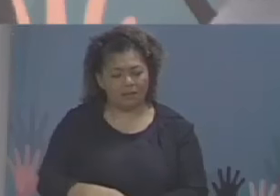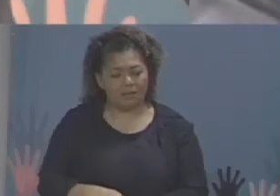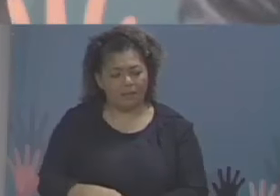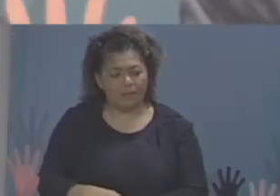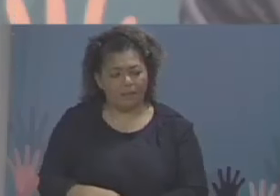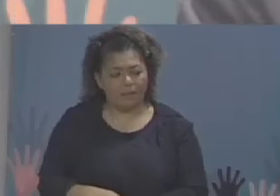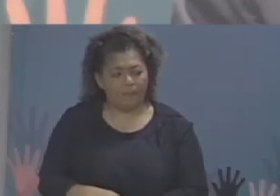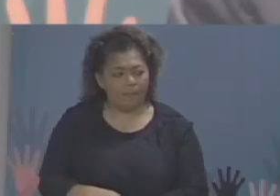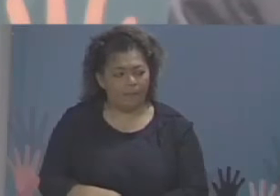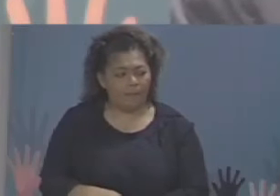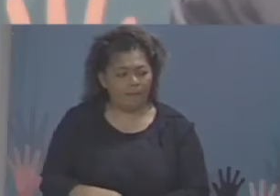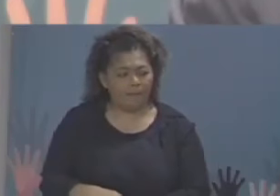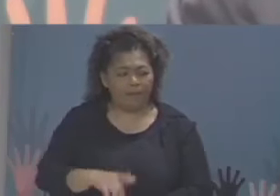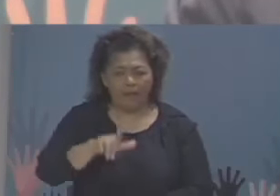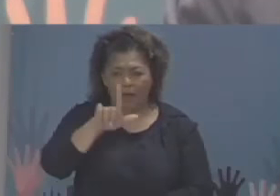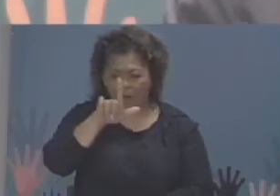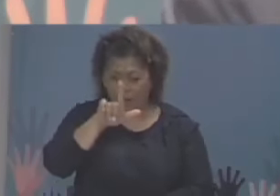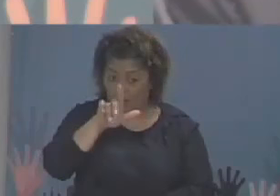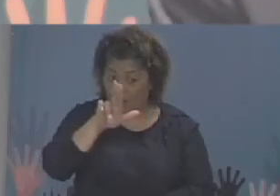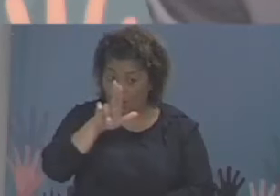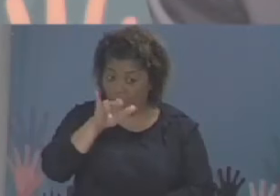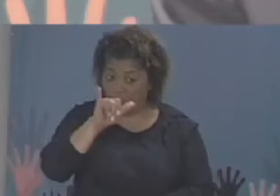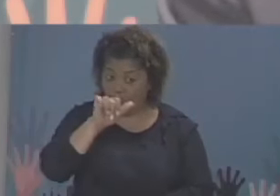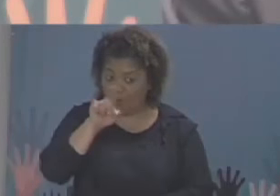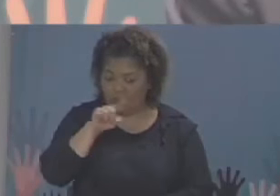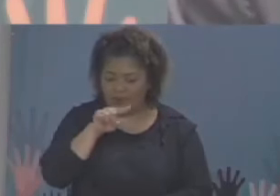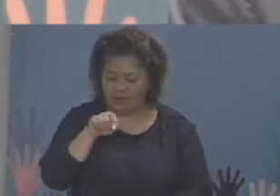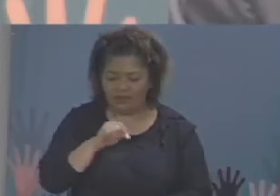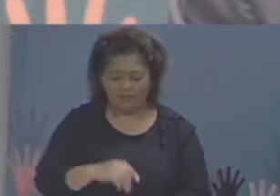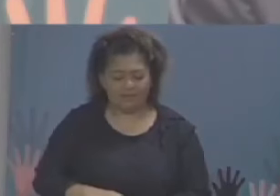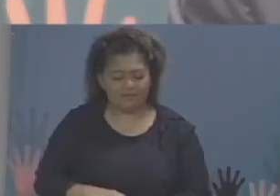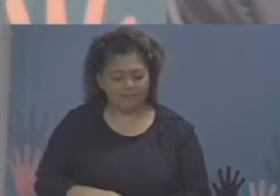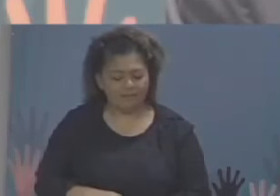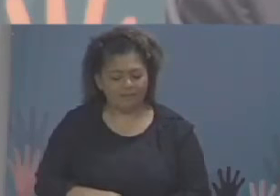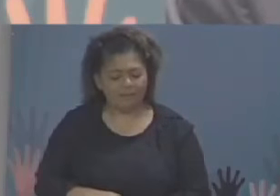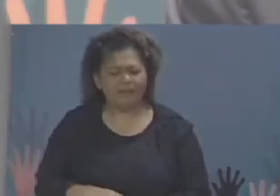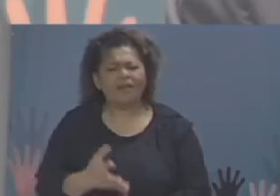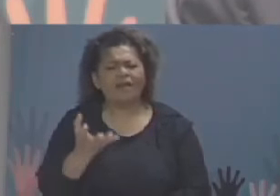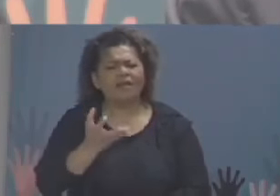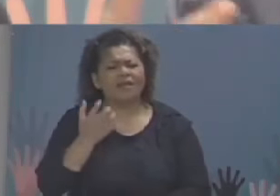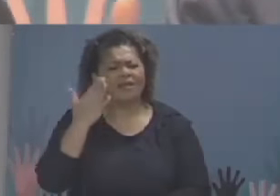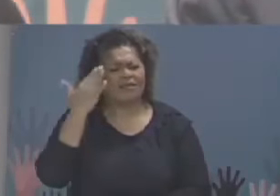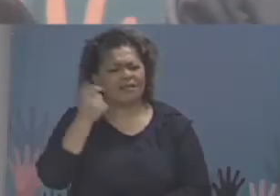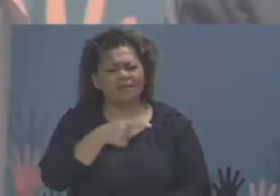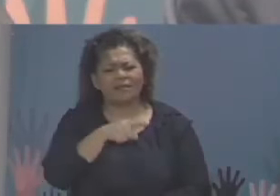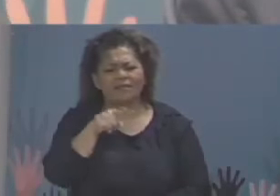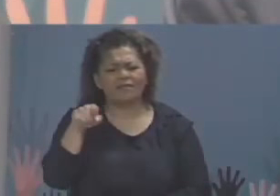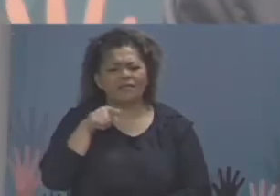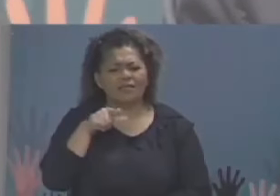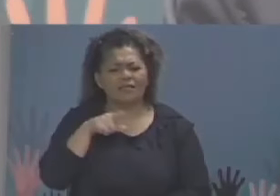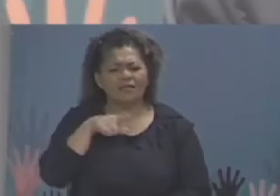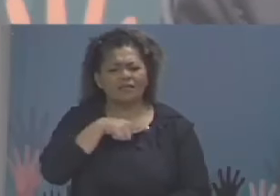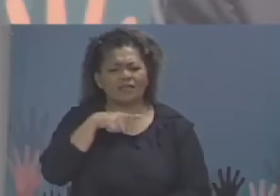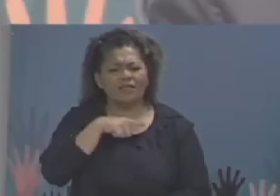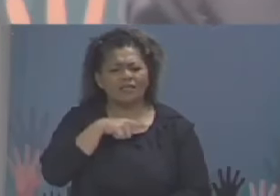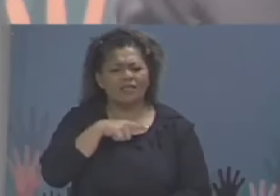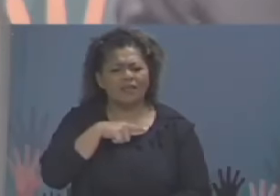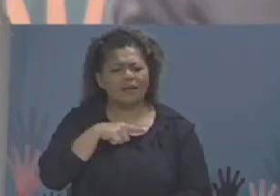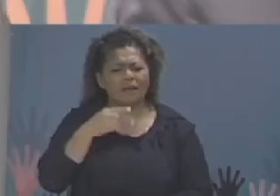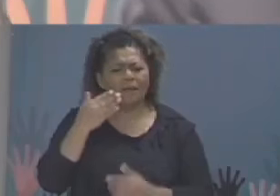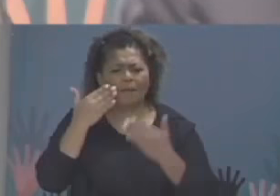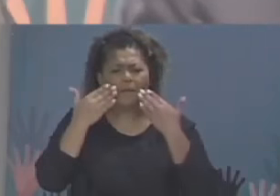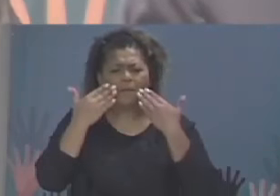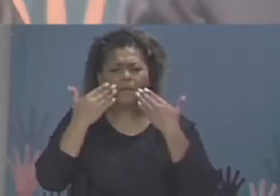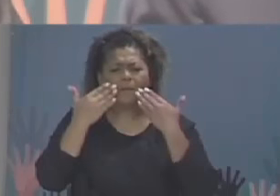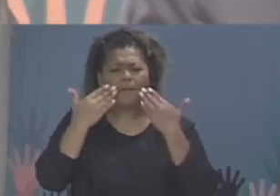Luiz Anunciação, representando a chapa 21. Eu queria saber de vocês o seguinte, vocês têm colocado abertamente